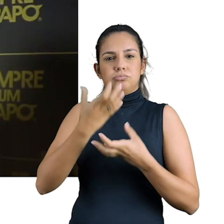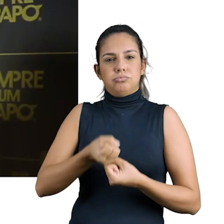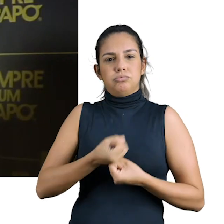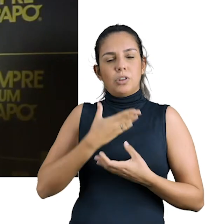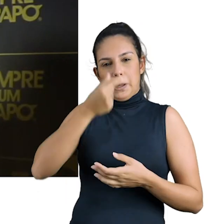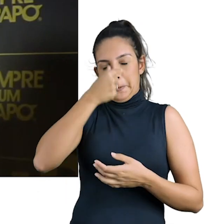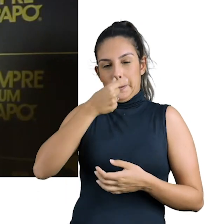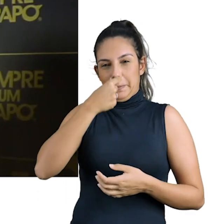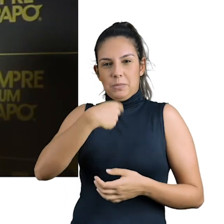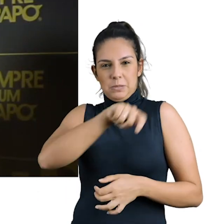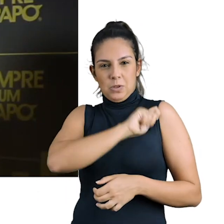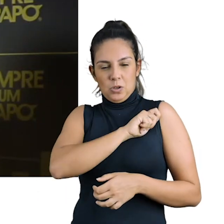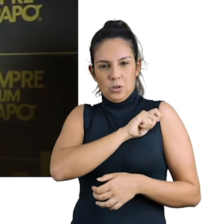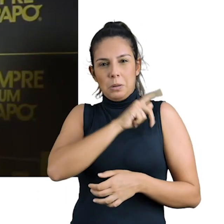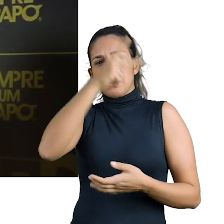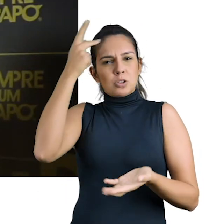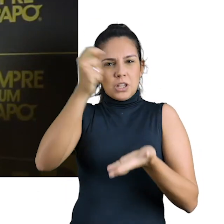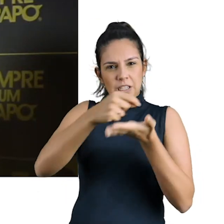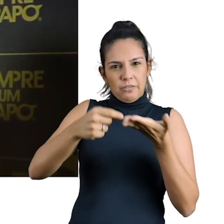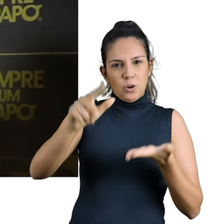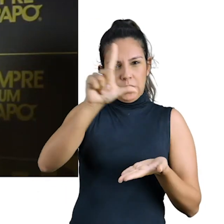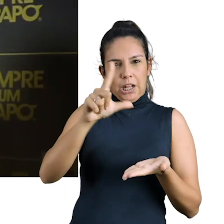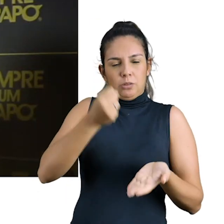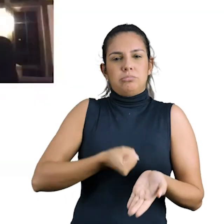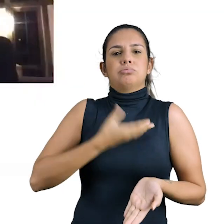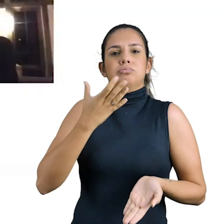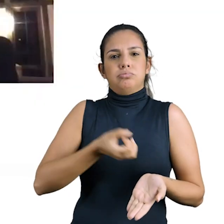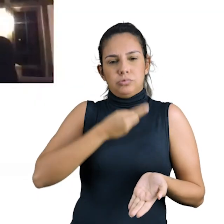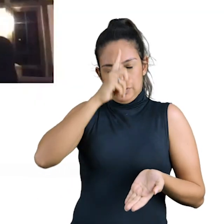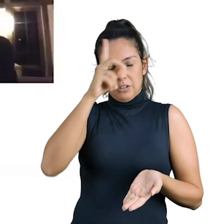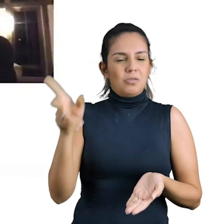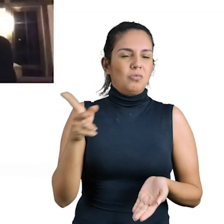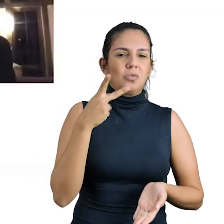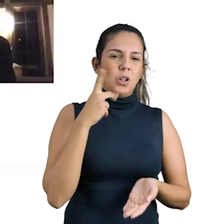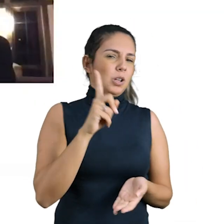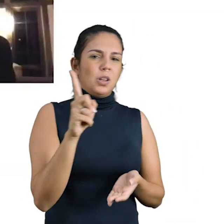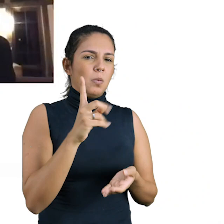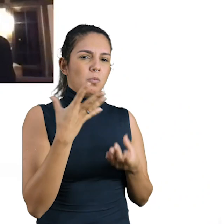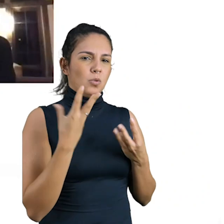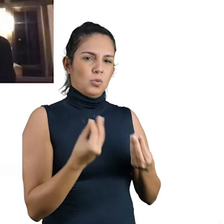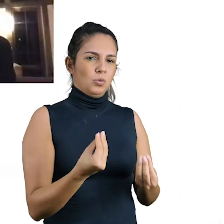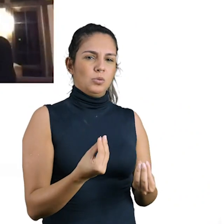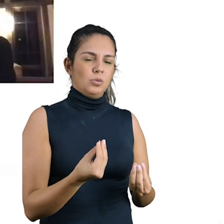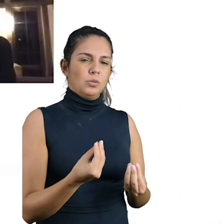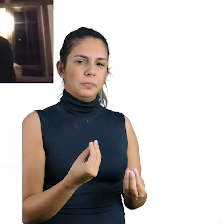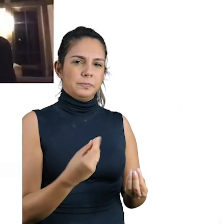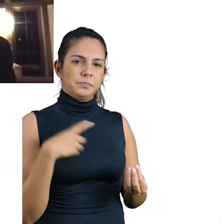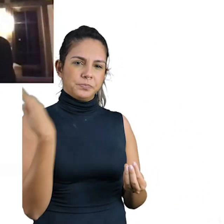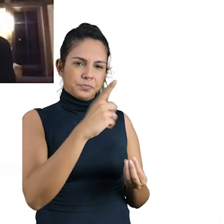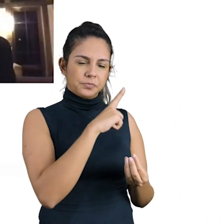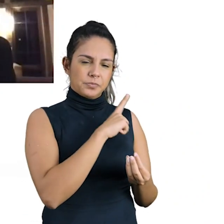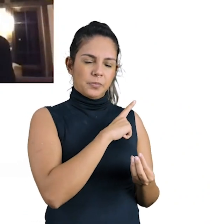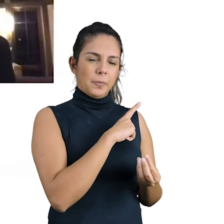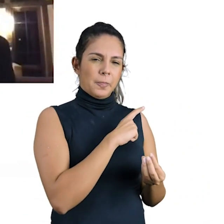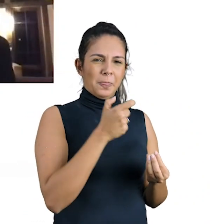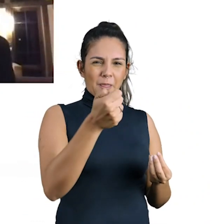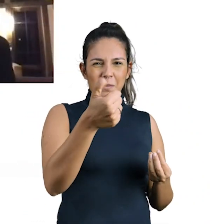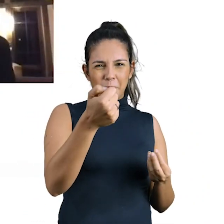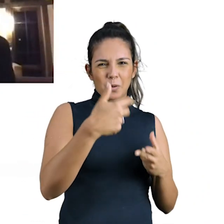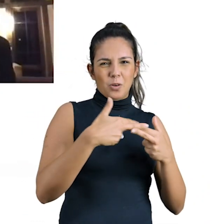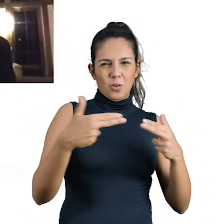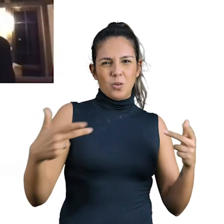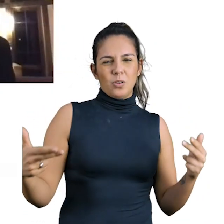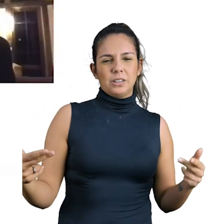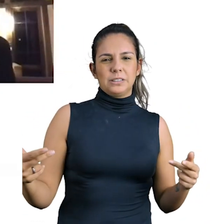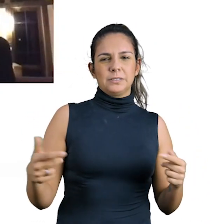gripe espanhola, específica? Olha, não muito, né? A gente tem pouca